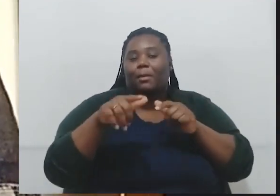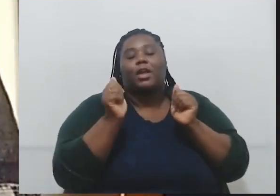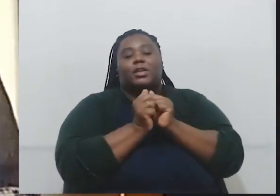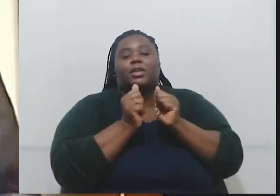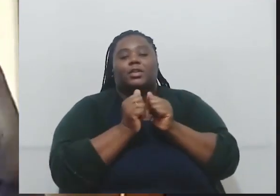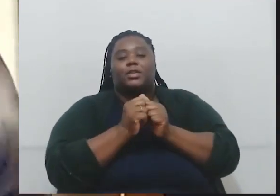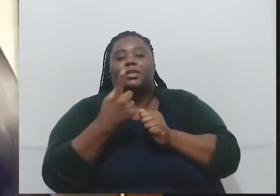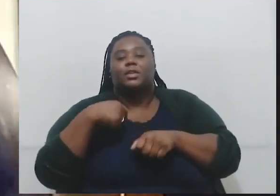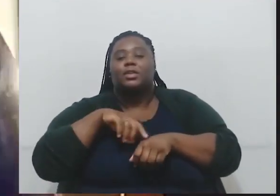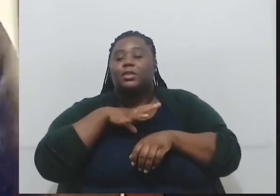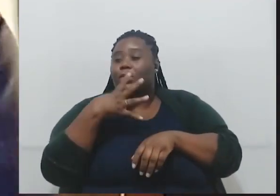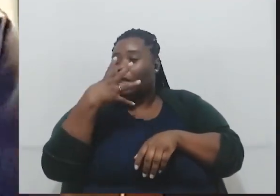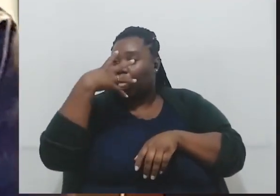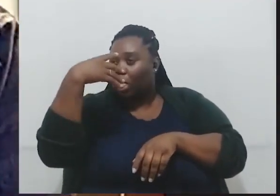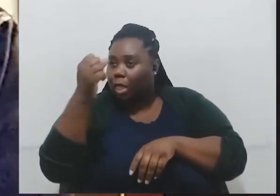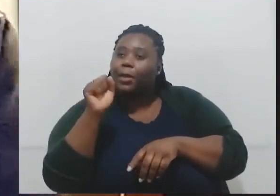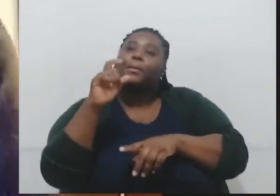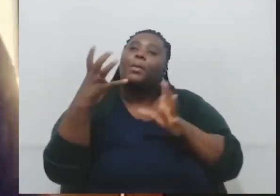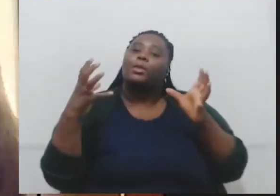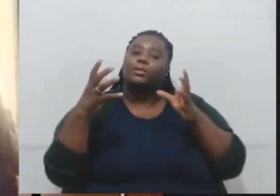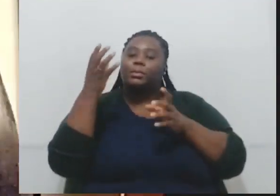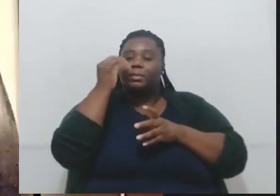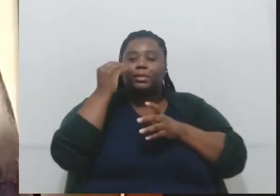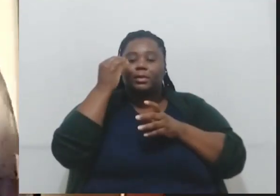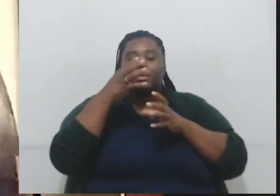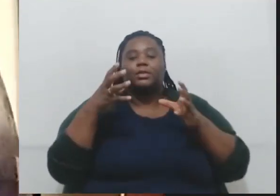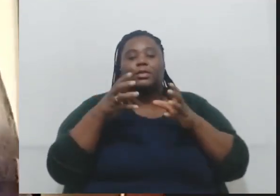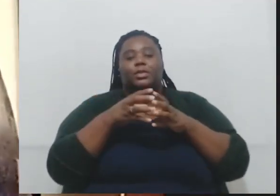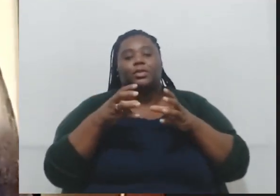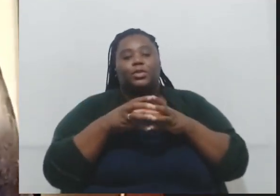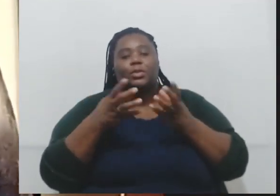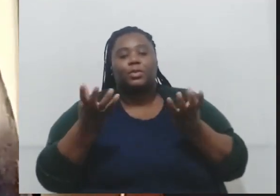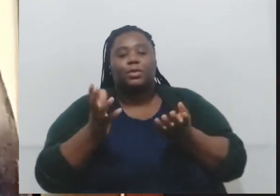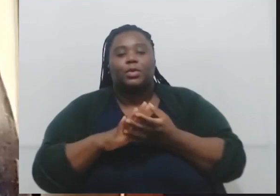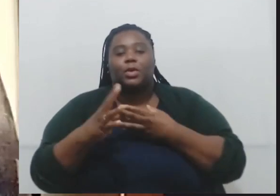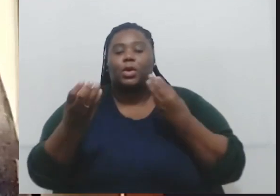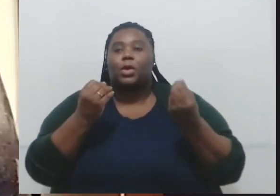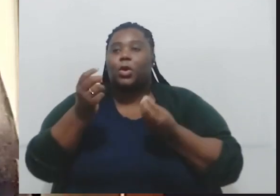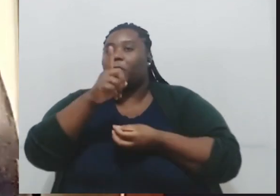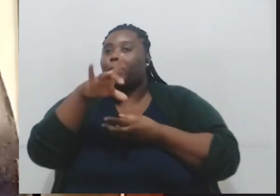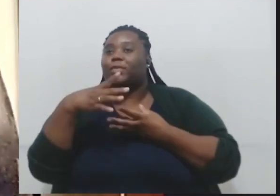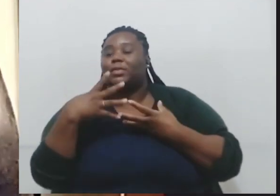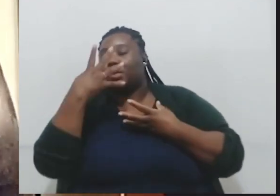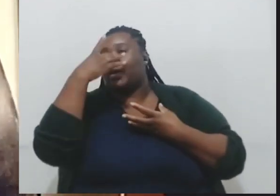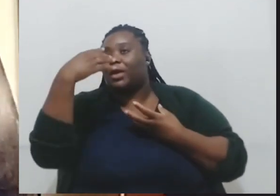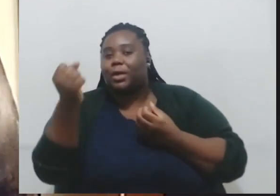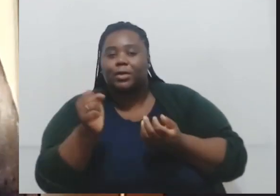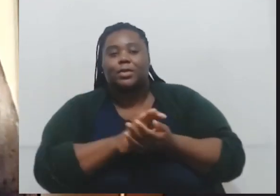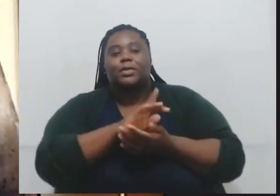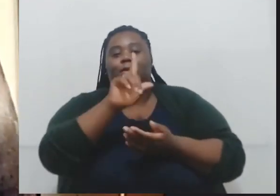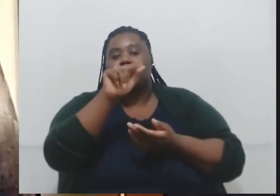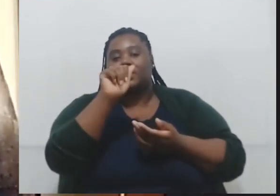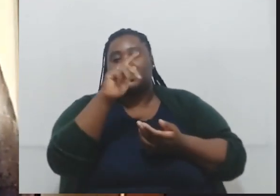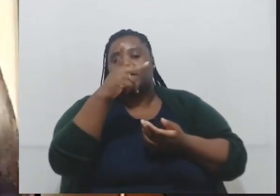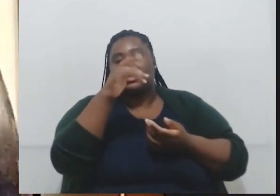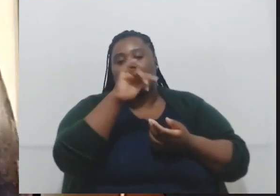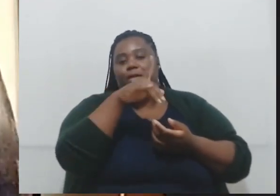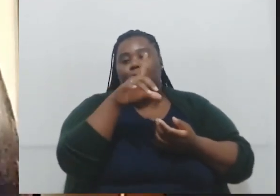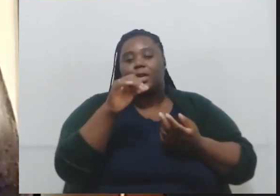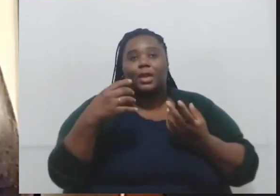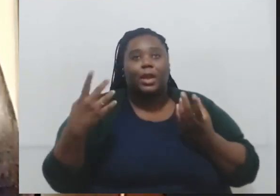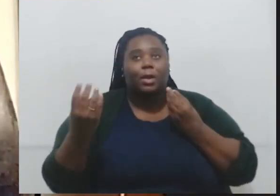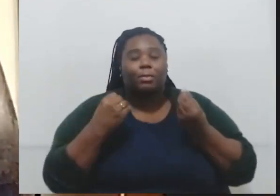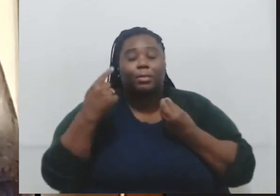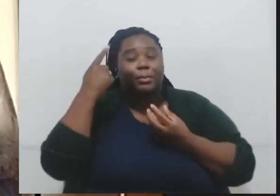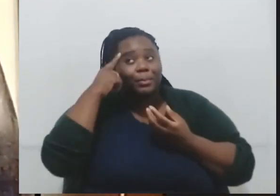muito capturado por algumas experiências de grupo no Brasil. Imagina, como não ser, né, com o Grupo Galpão, né, se pensar